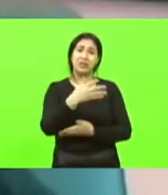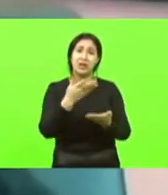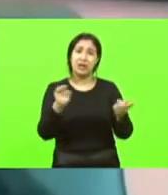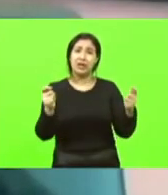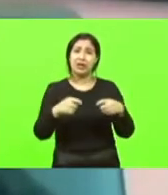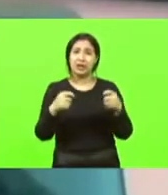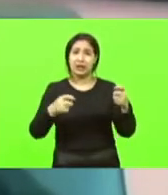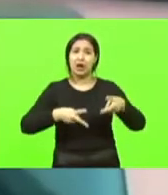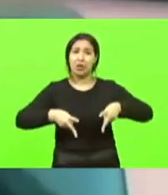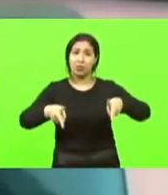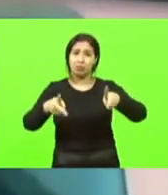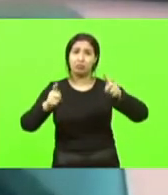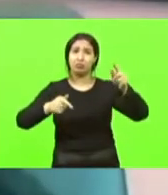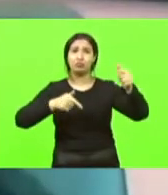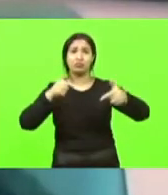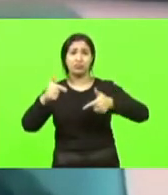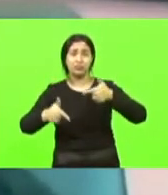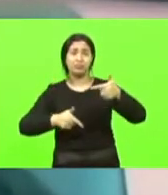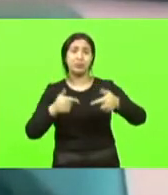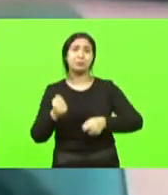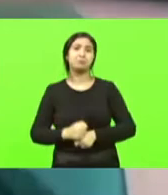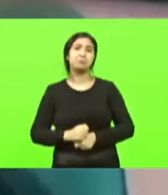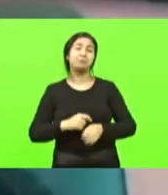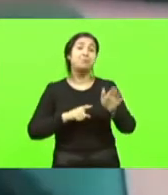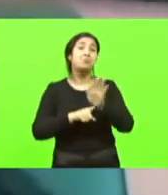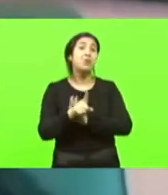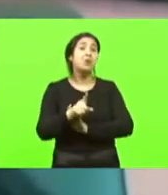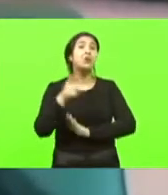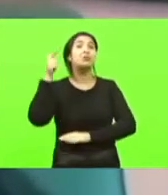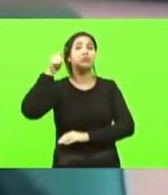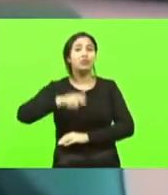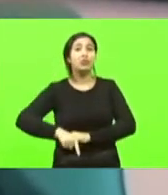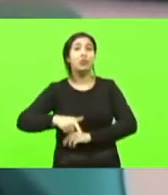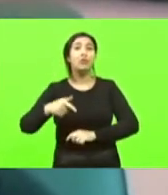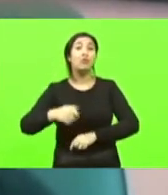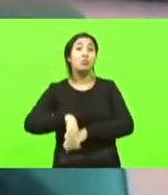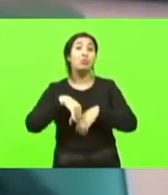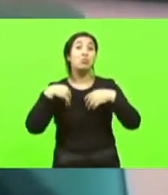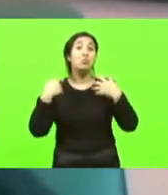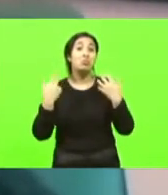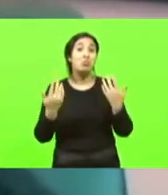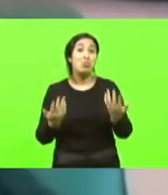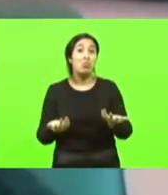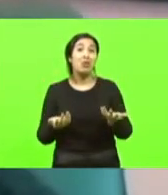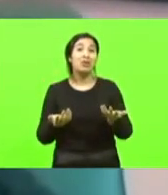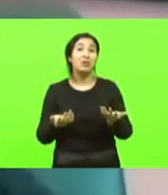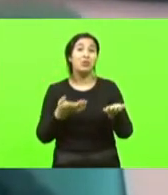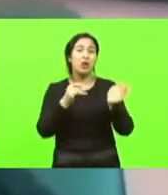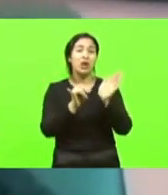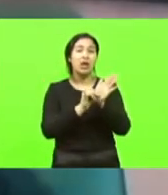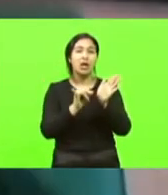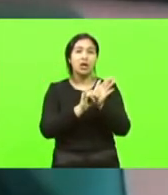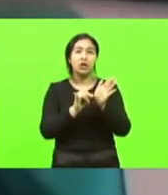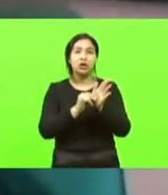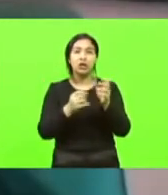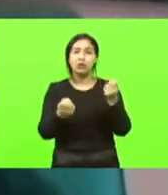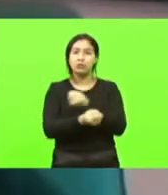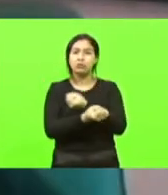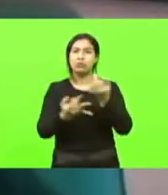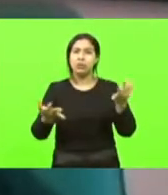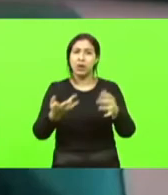que eu faço mais uma vez é: quando serão lançados os editais para